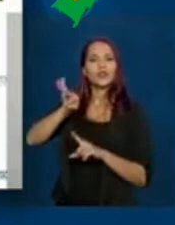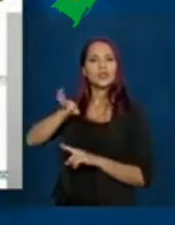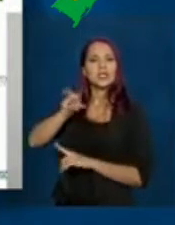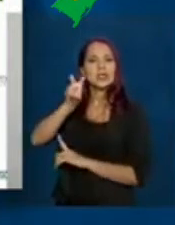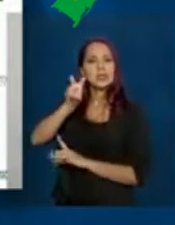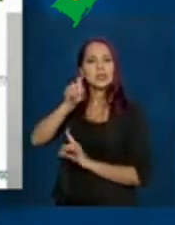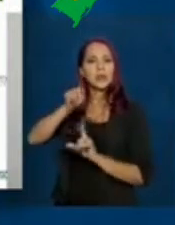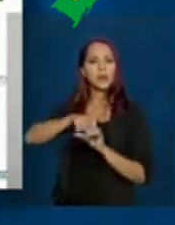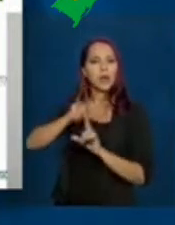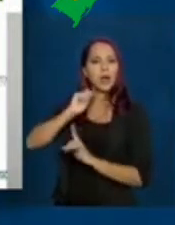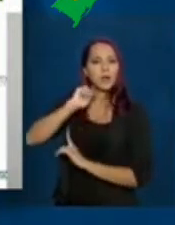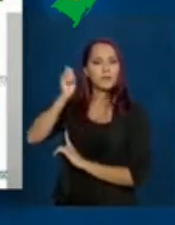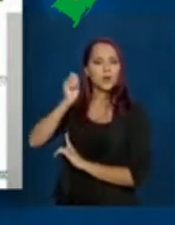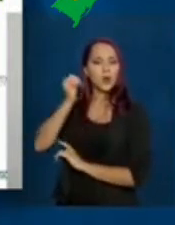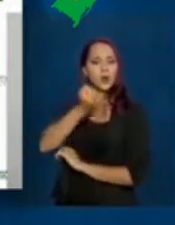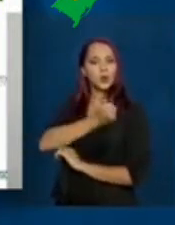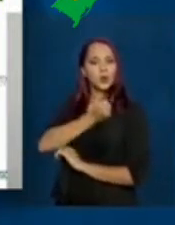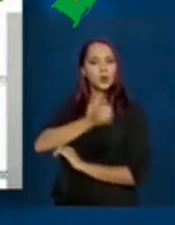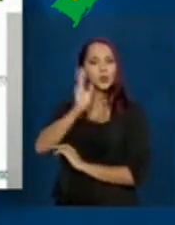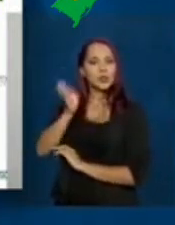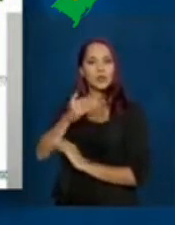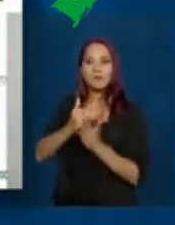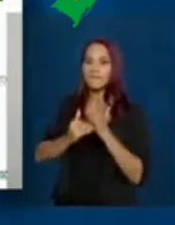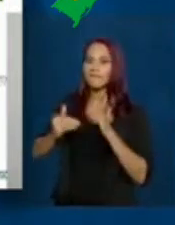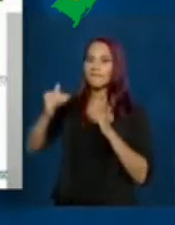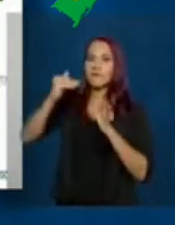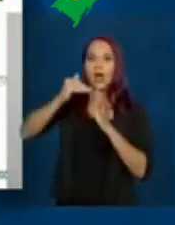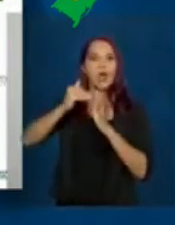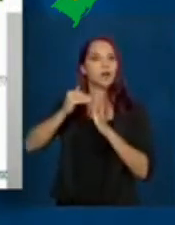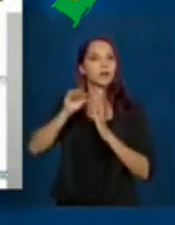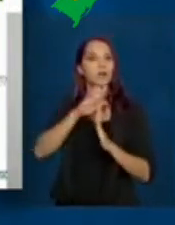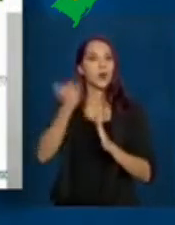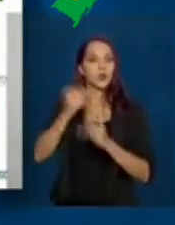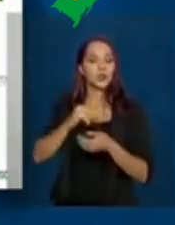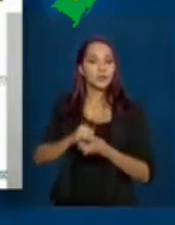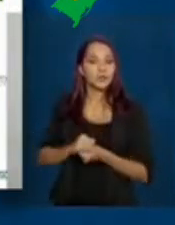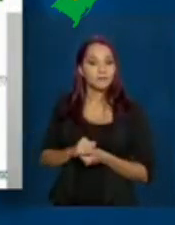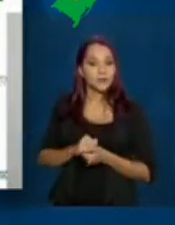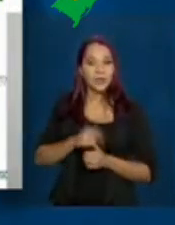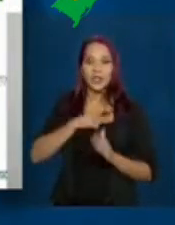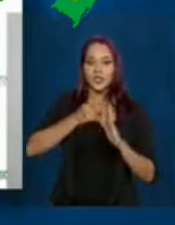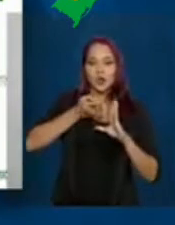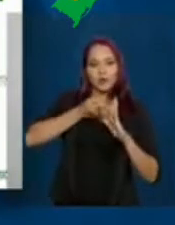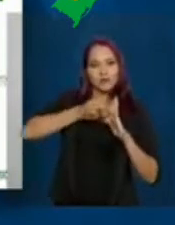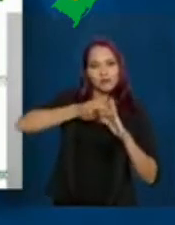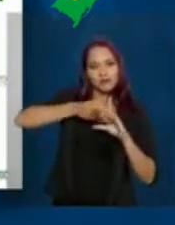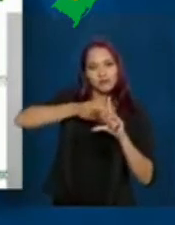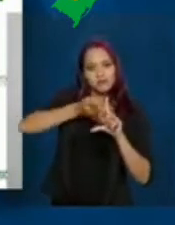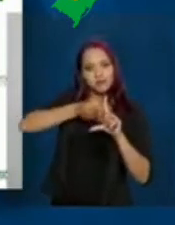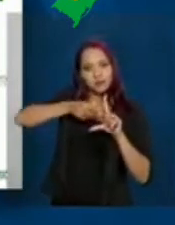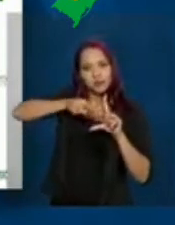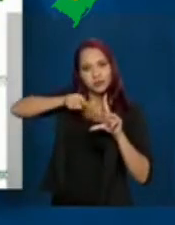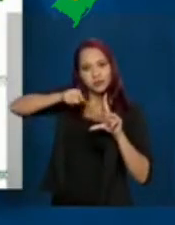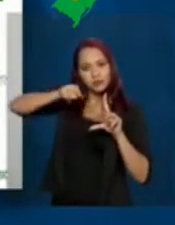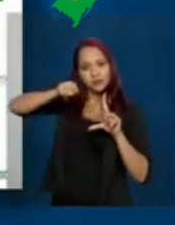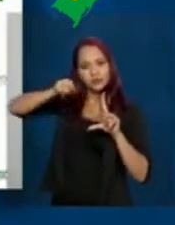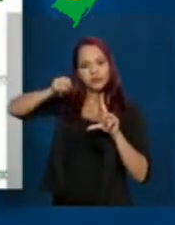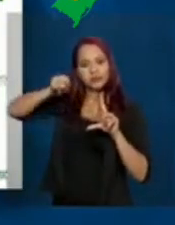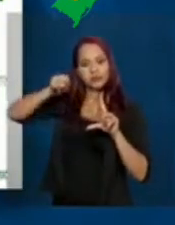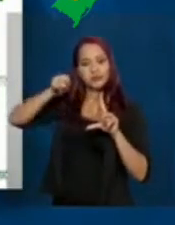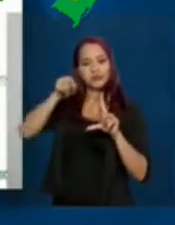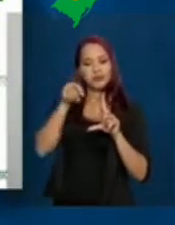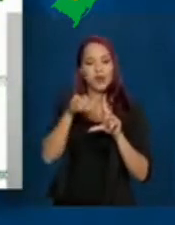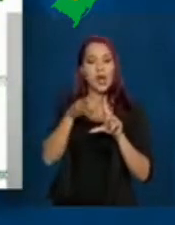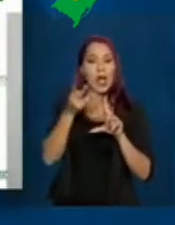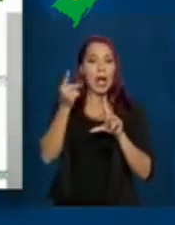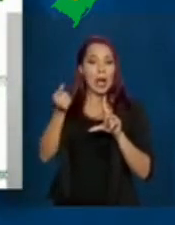de abril, é o número que nós tivemos o maior número de data óbito. E ele vinha numa crescente, ó. Agora, nós iniciamos